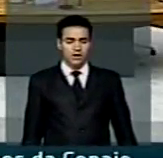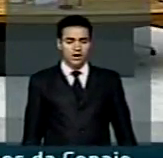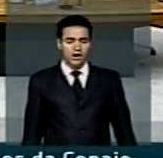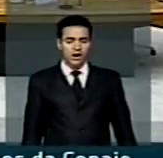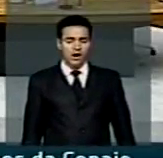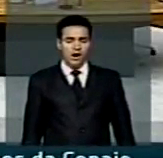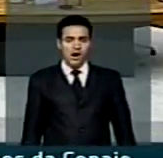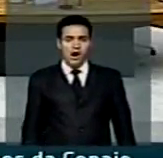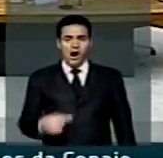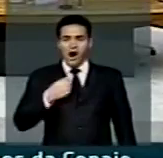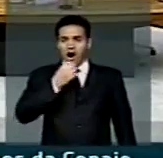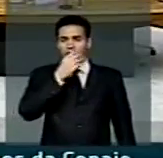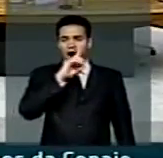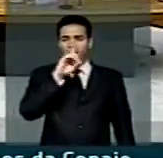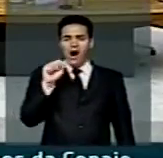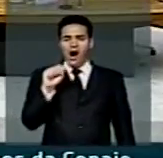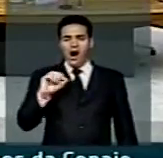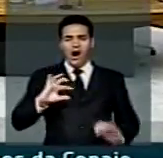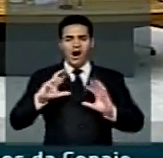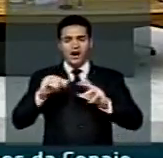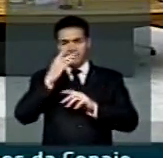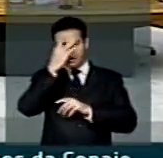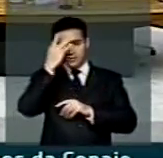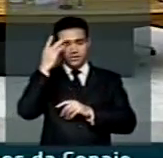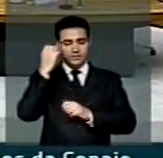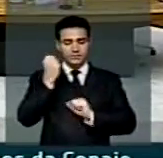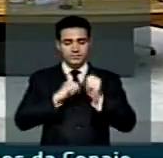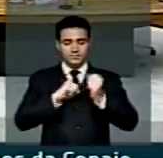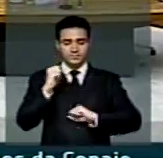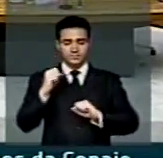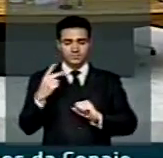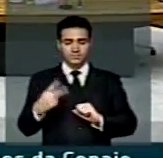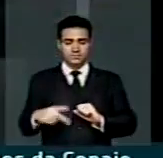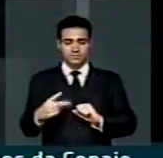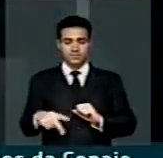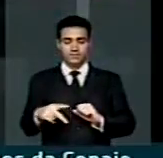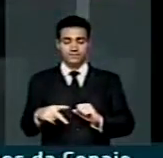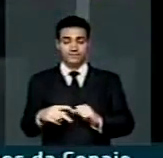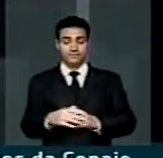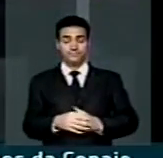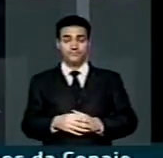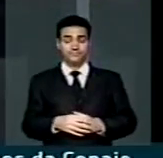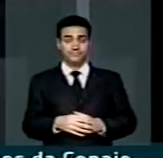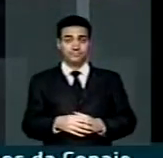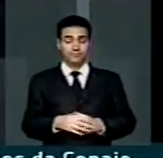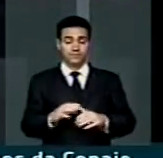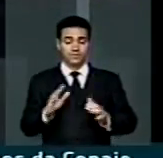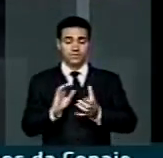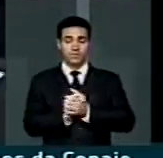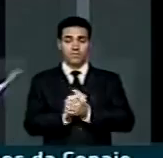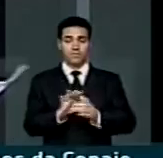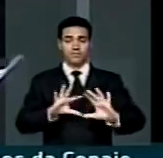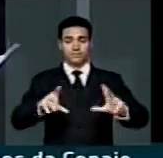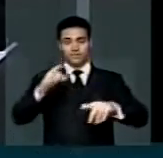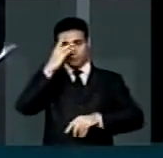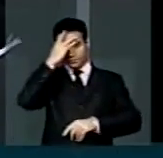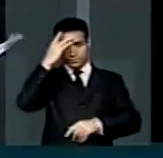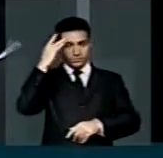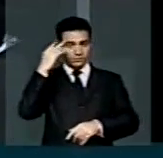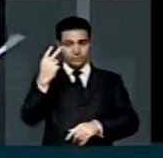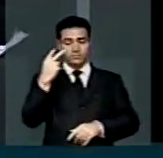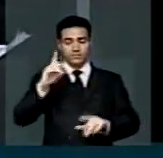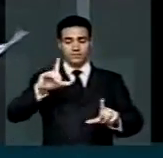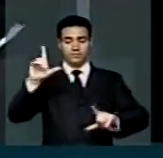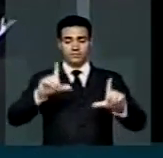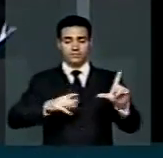O nosso bom dia a todos presentes à sessão solene, cumprimentando também todos os telespectadores e telespectadoras da TV